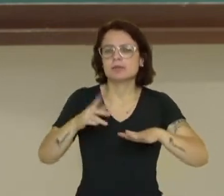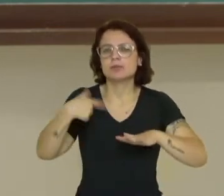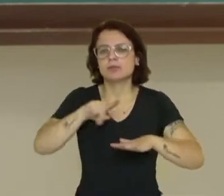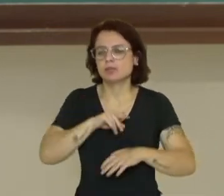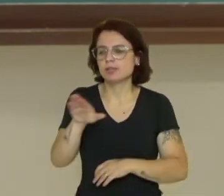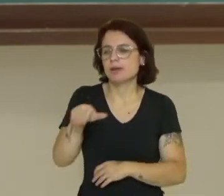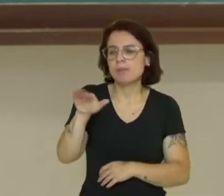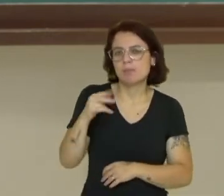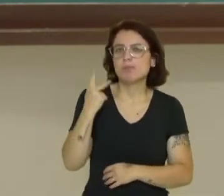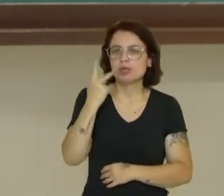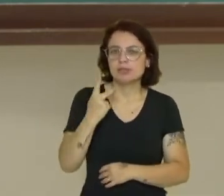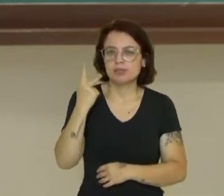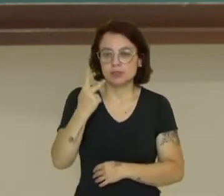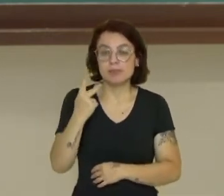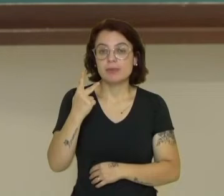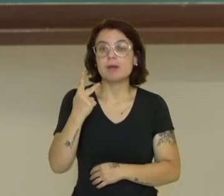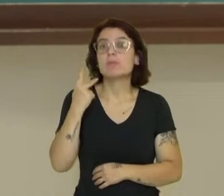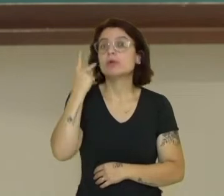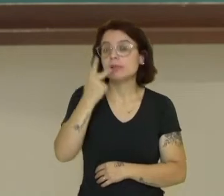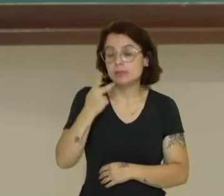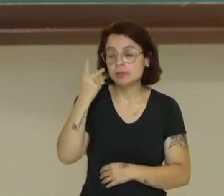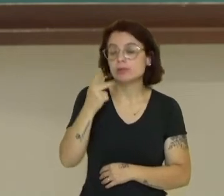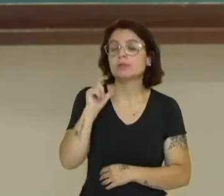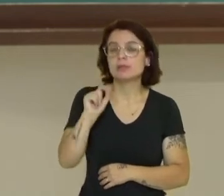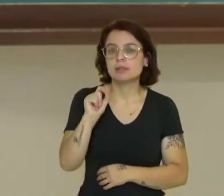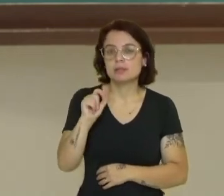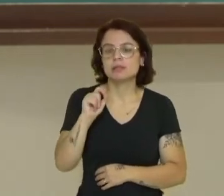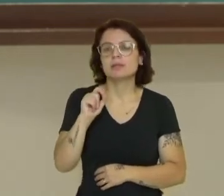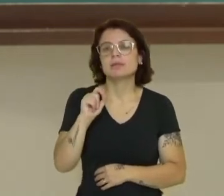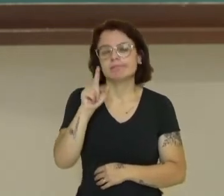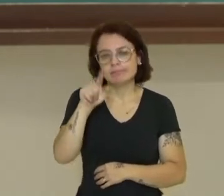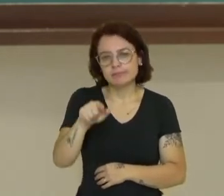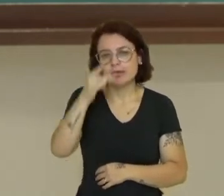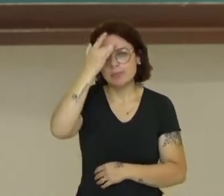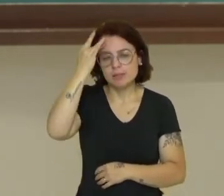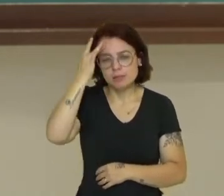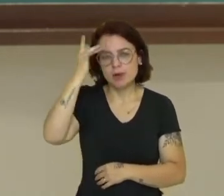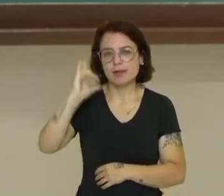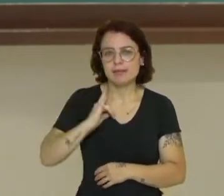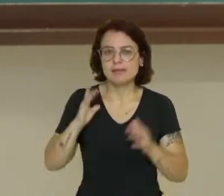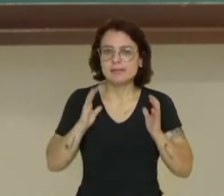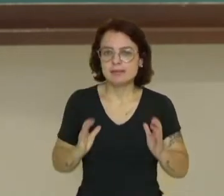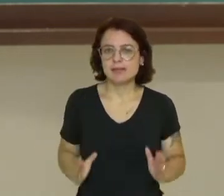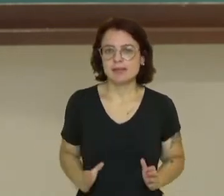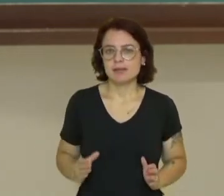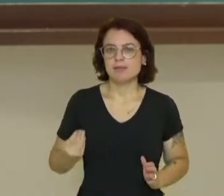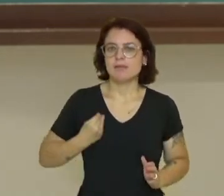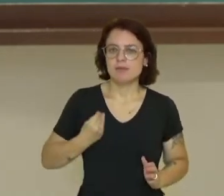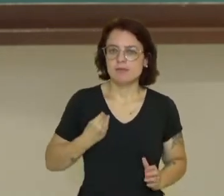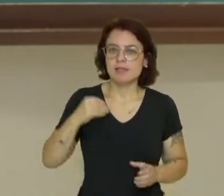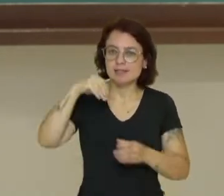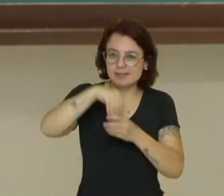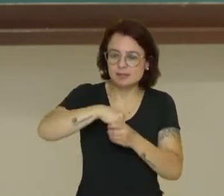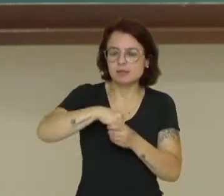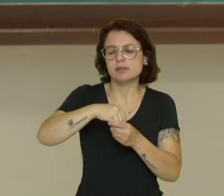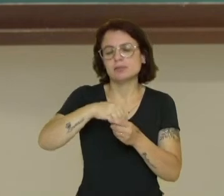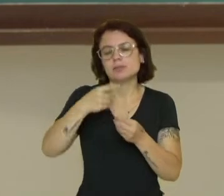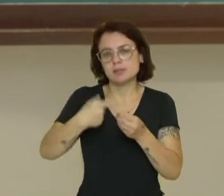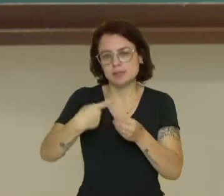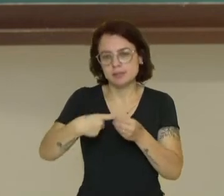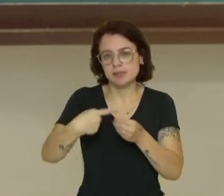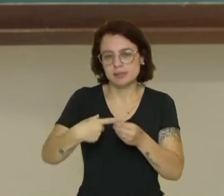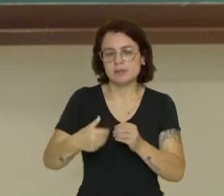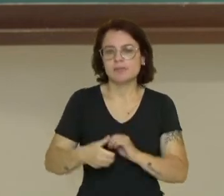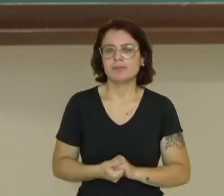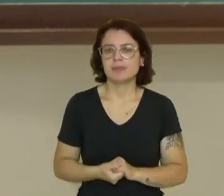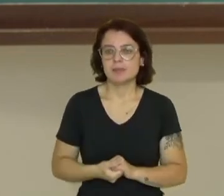de política. E político nada mais era do que aquele que é o cidadão da polis, né? Aquele que mora na cidade,